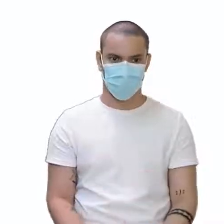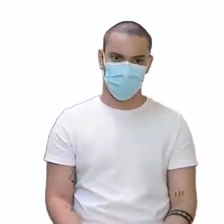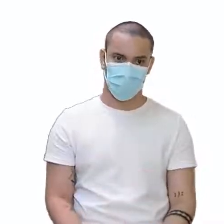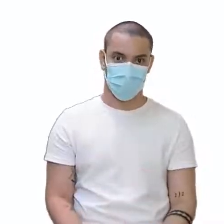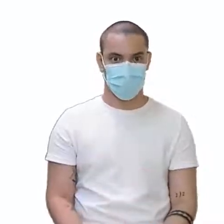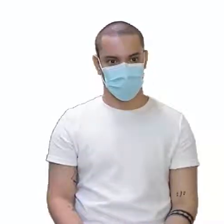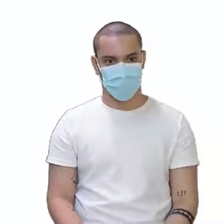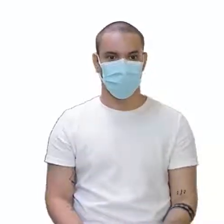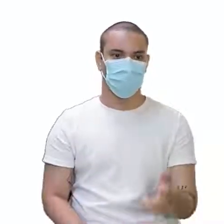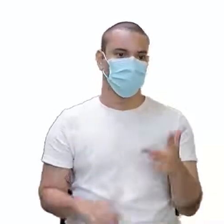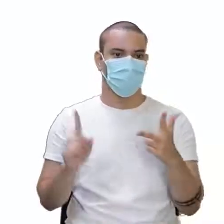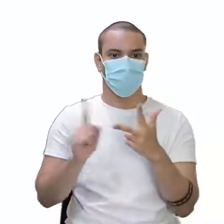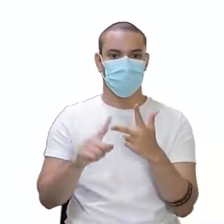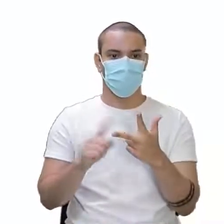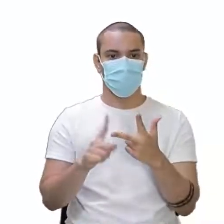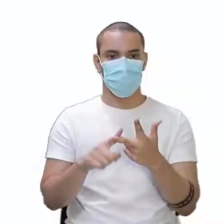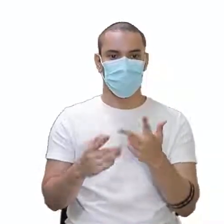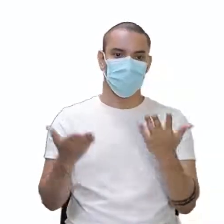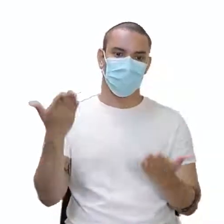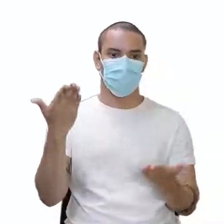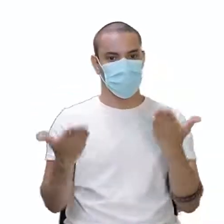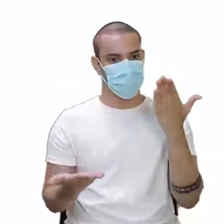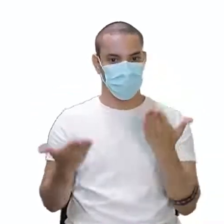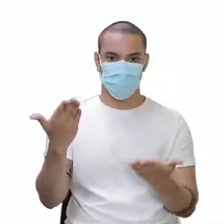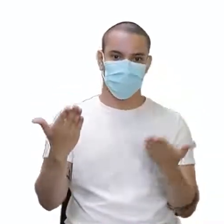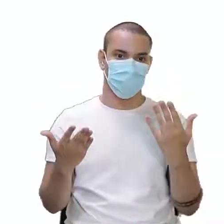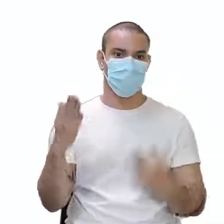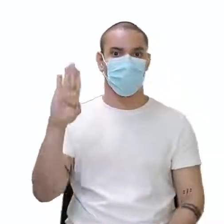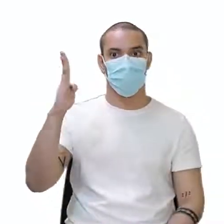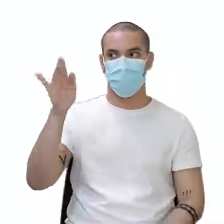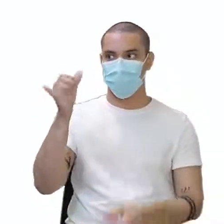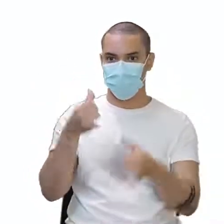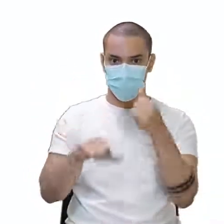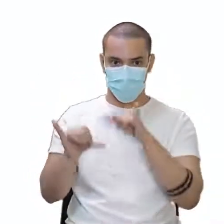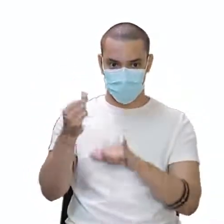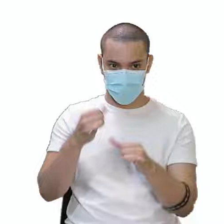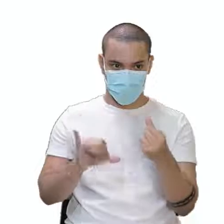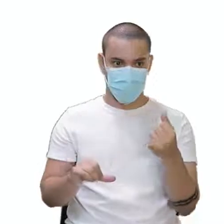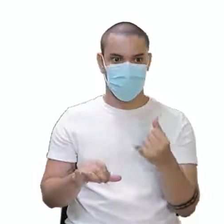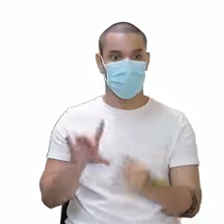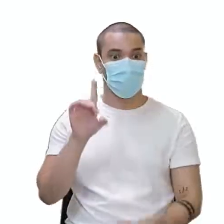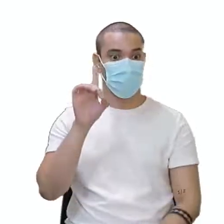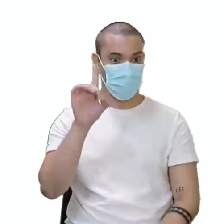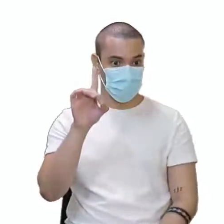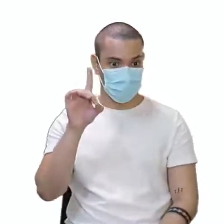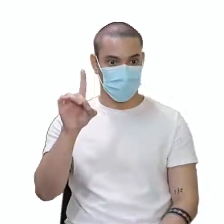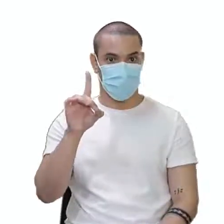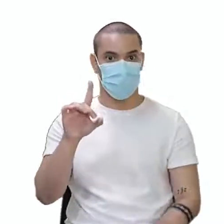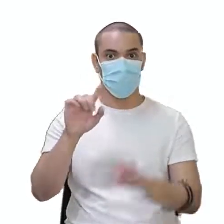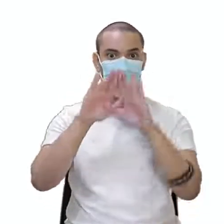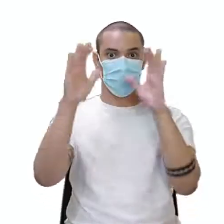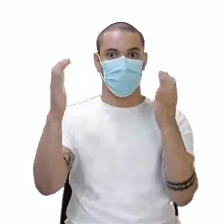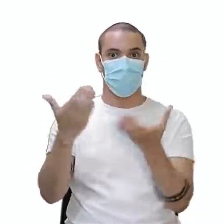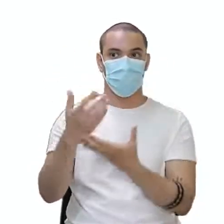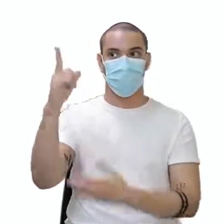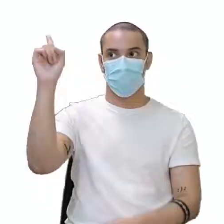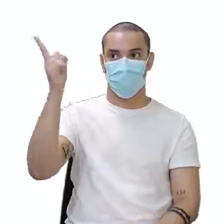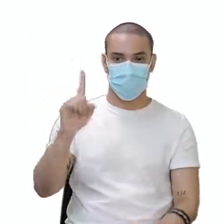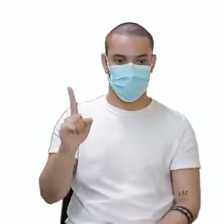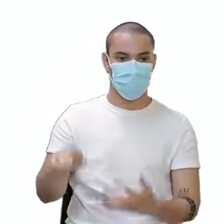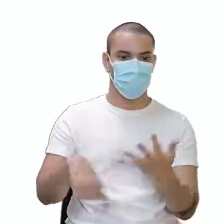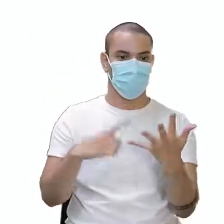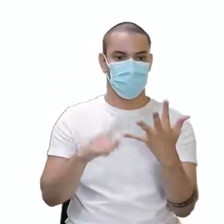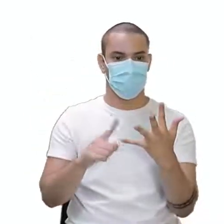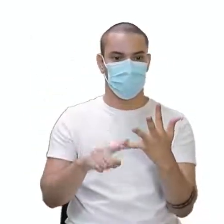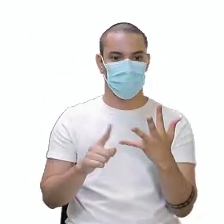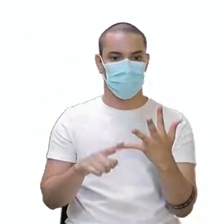infiltração. Letra C, desequilíbrio bioquímico. Letra D, efeito estufa. E letra